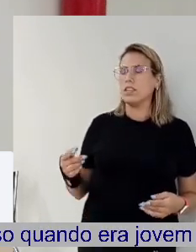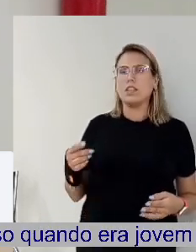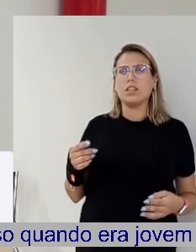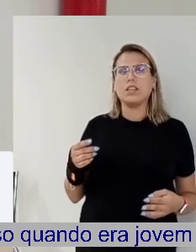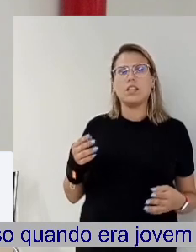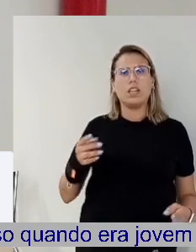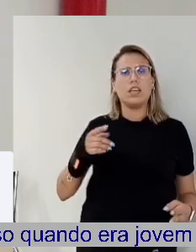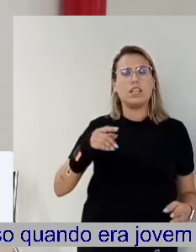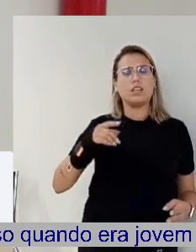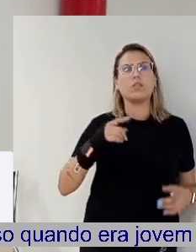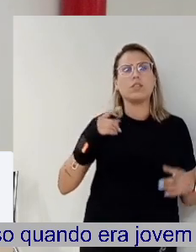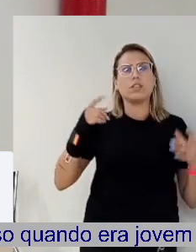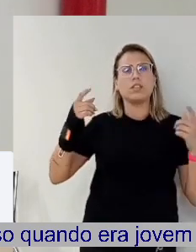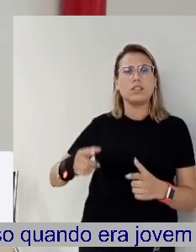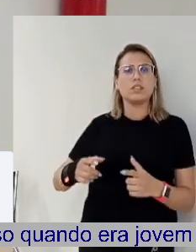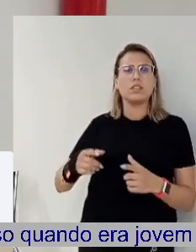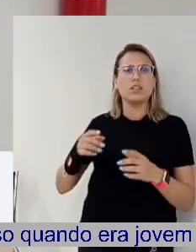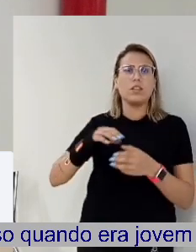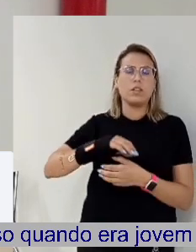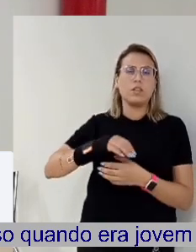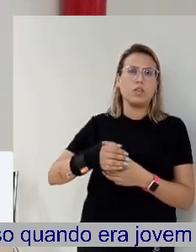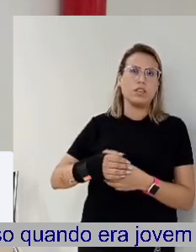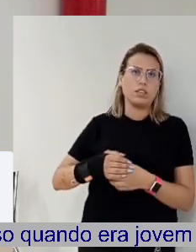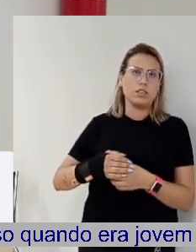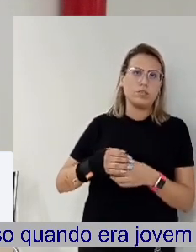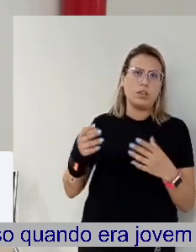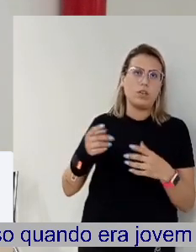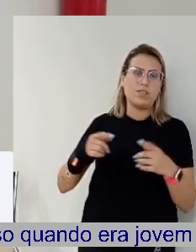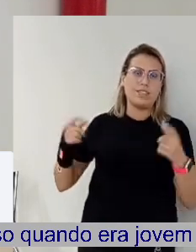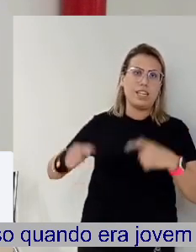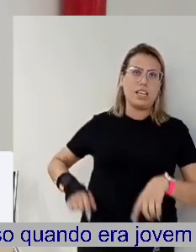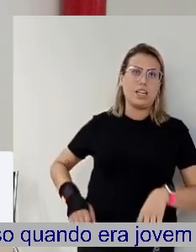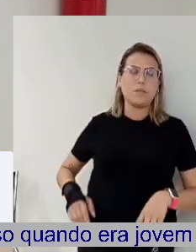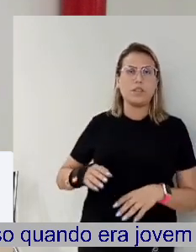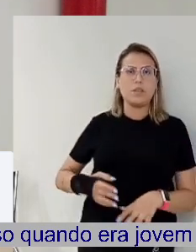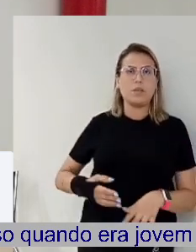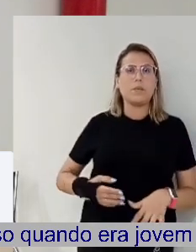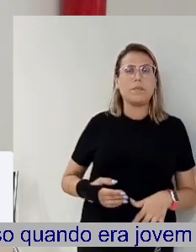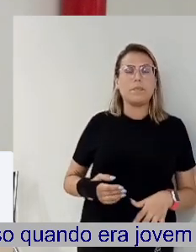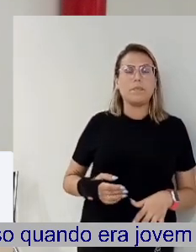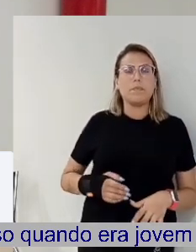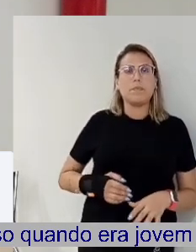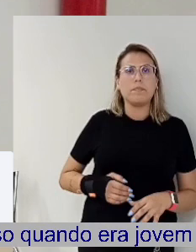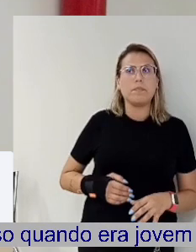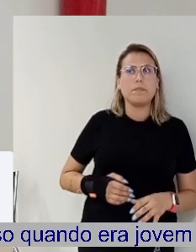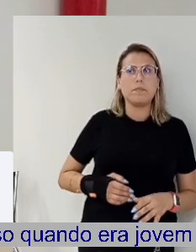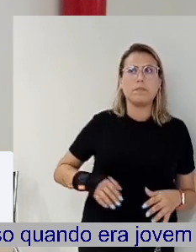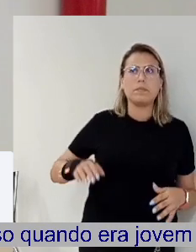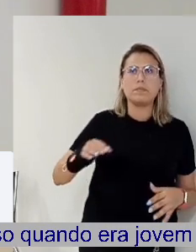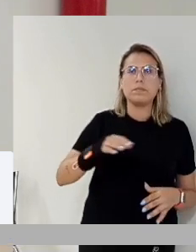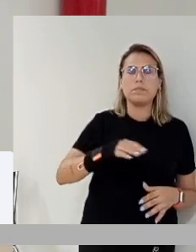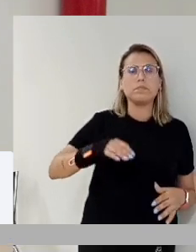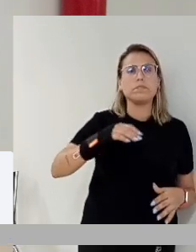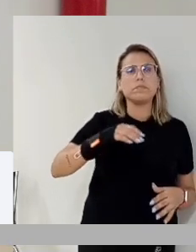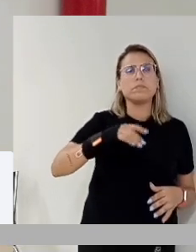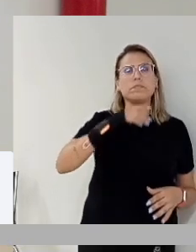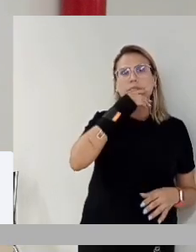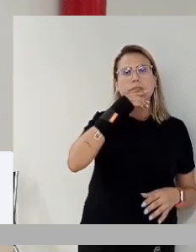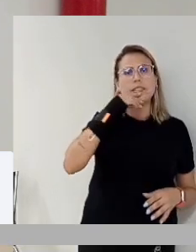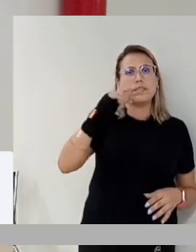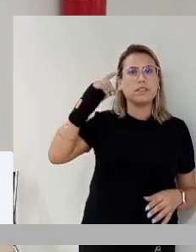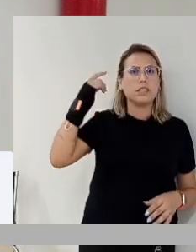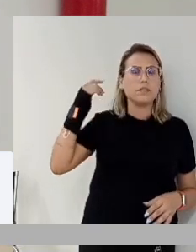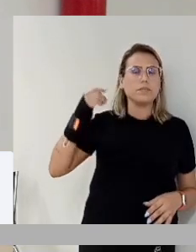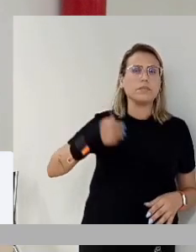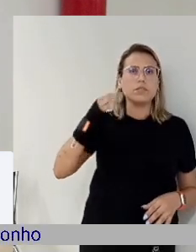ter um campinho uma uma quadraz inha até os campos caba Tomara custando sabe mas uma areninha daquela Mas na minha época